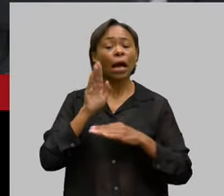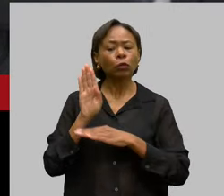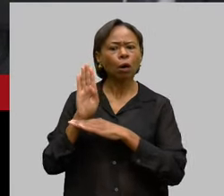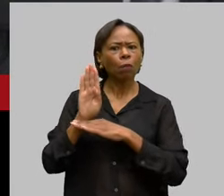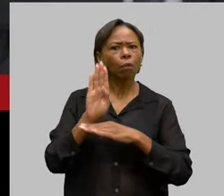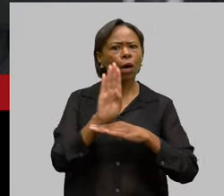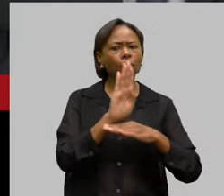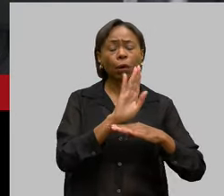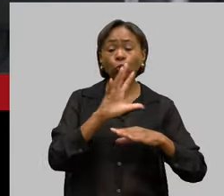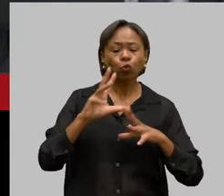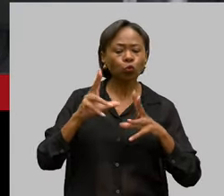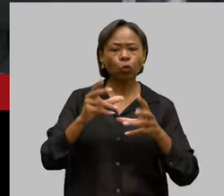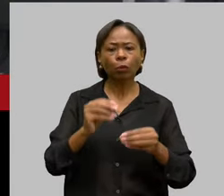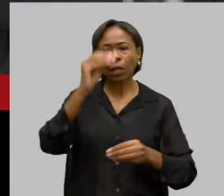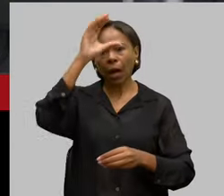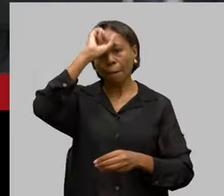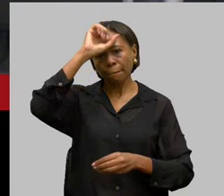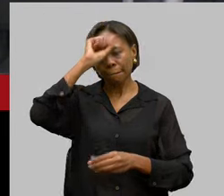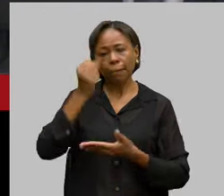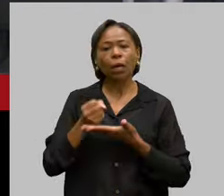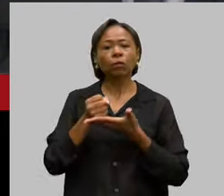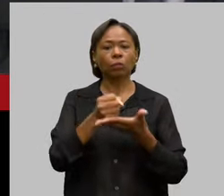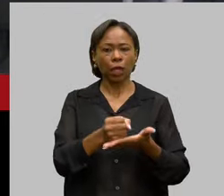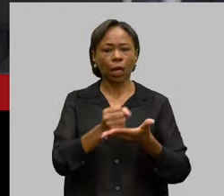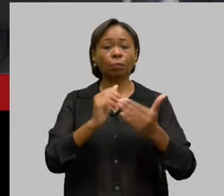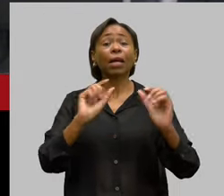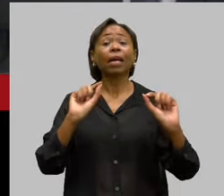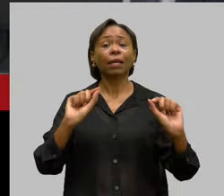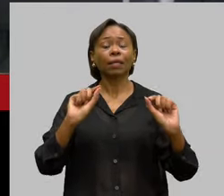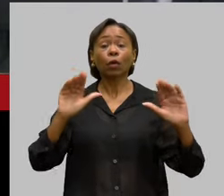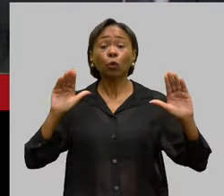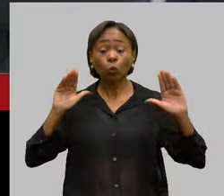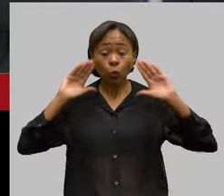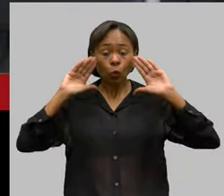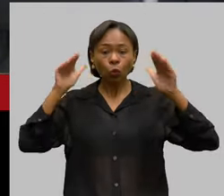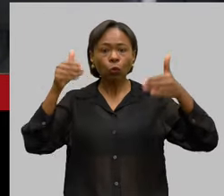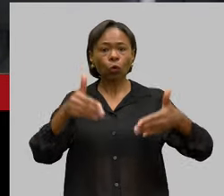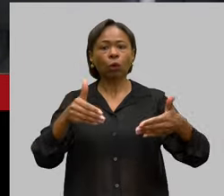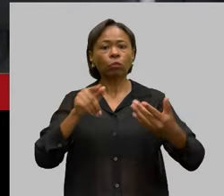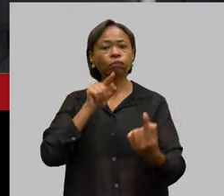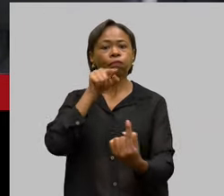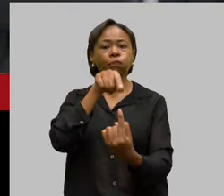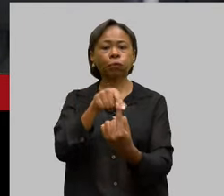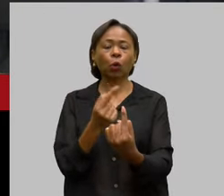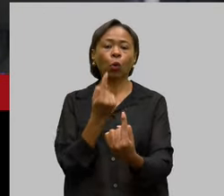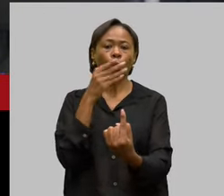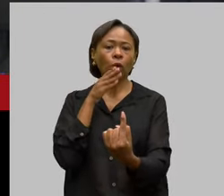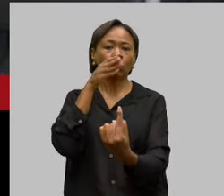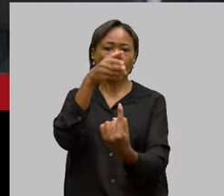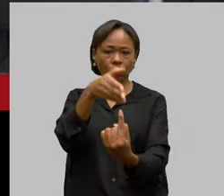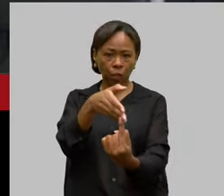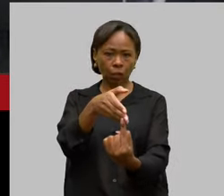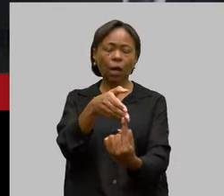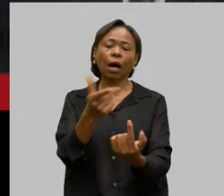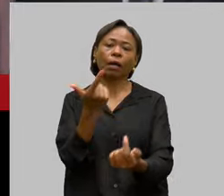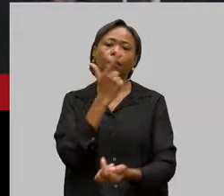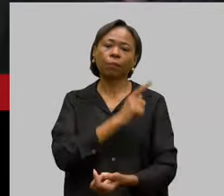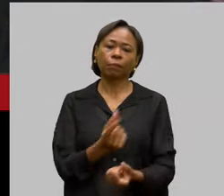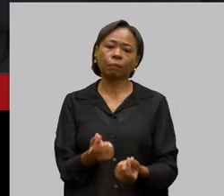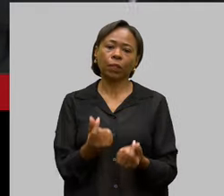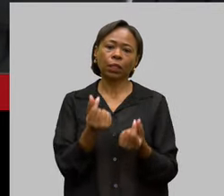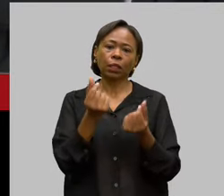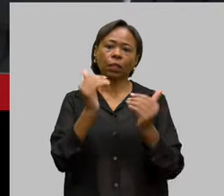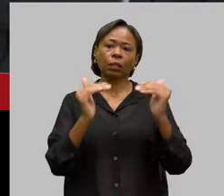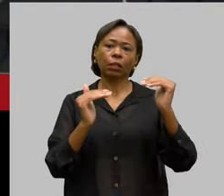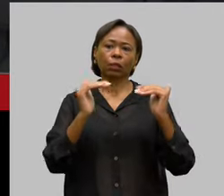sempre na mesma direção e aí com certeza nós vamos buscar o equilíbrio econômico financeiro e